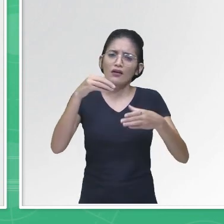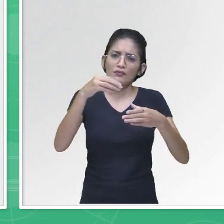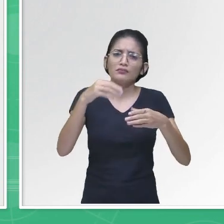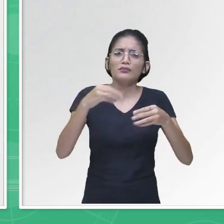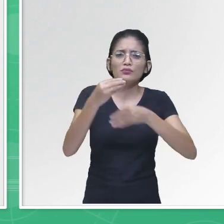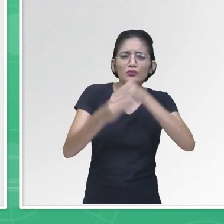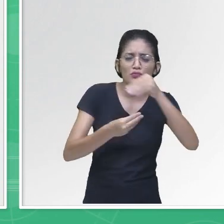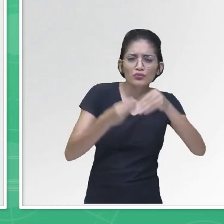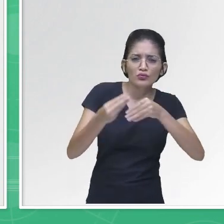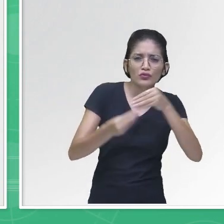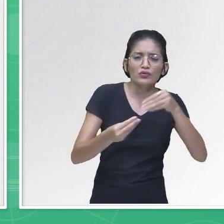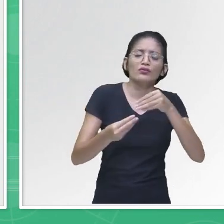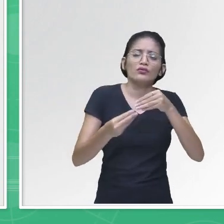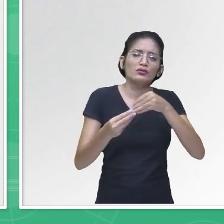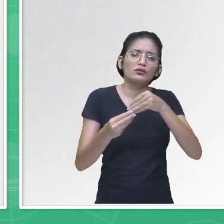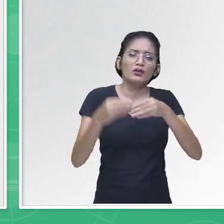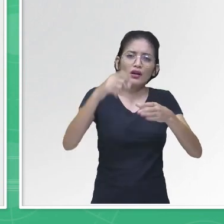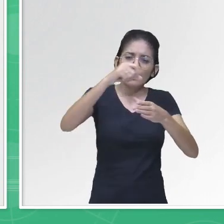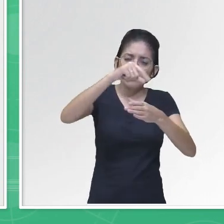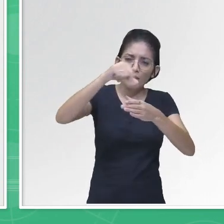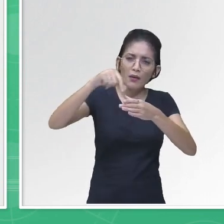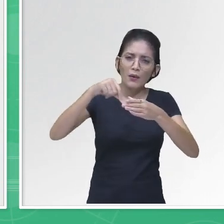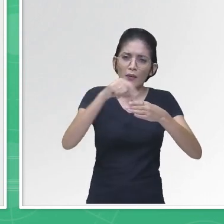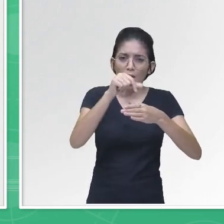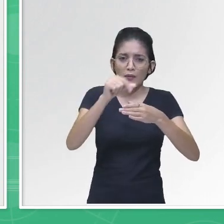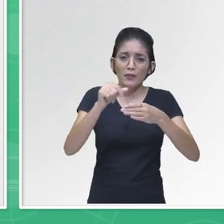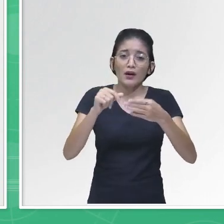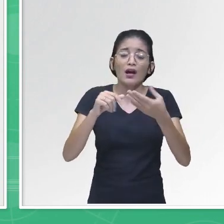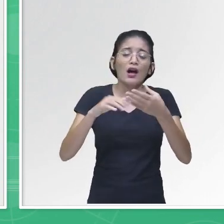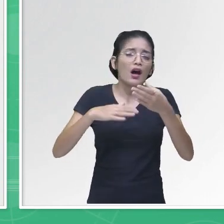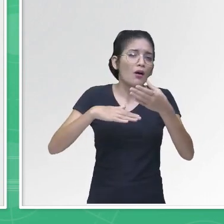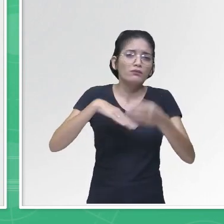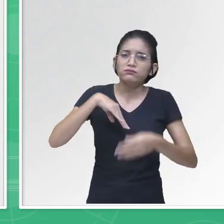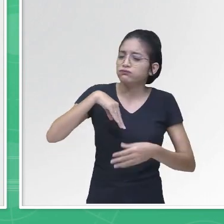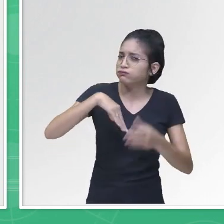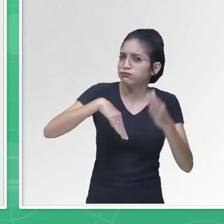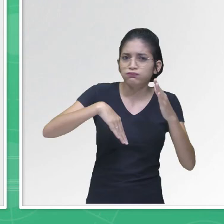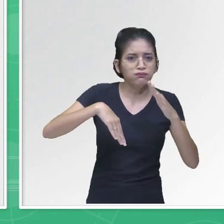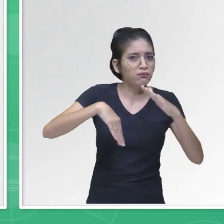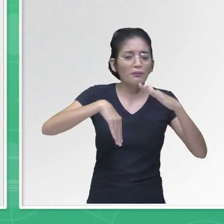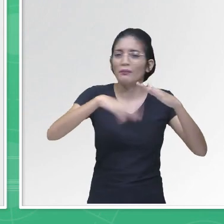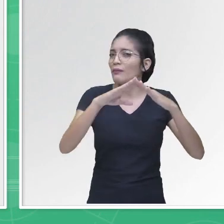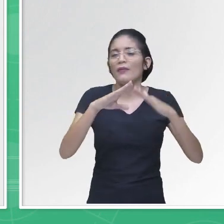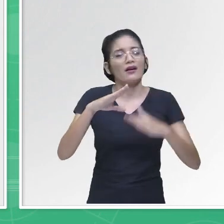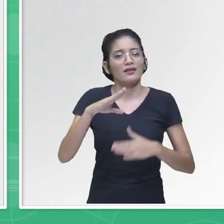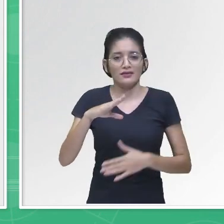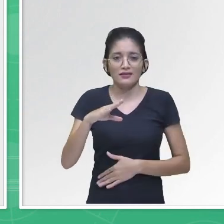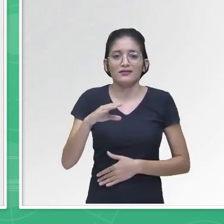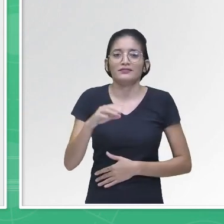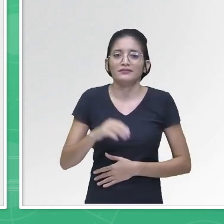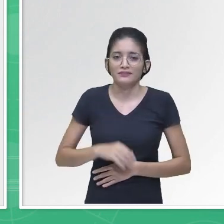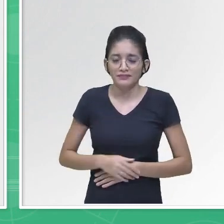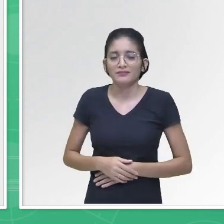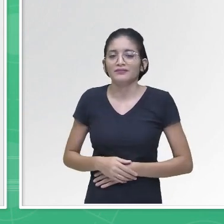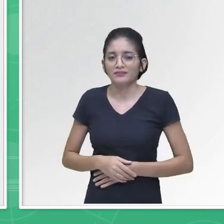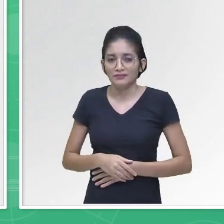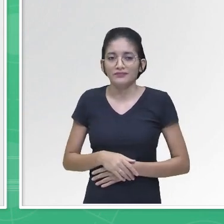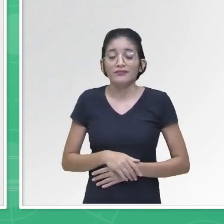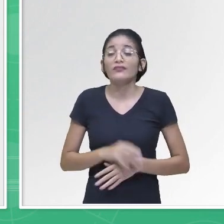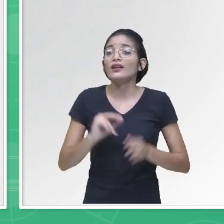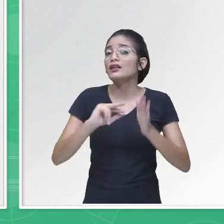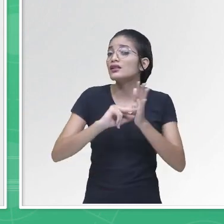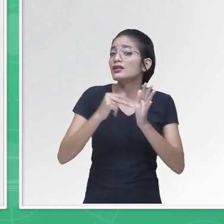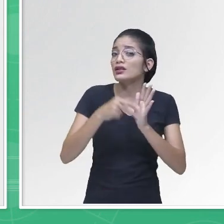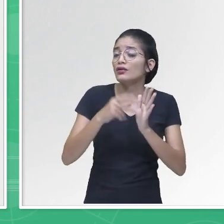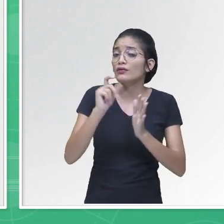solvente atinge a máxima permitida. Olha a palavra-chave. Significa